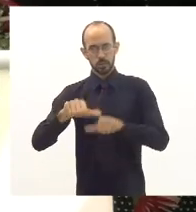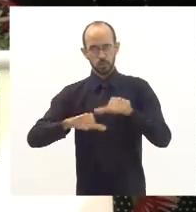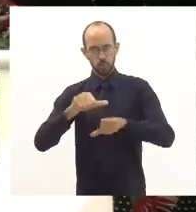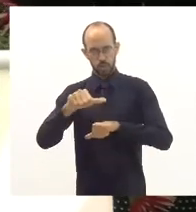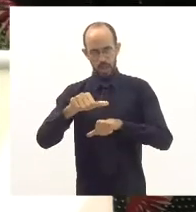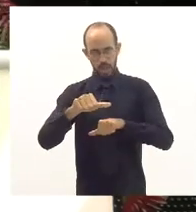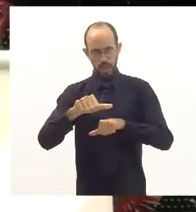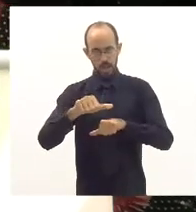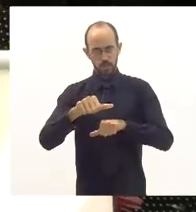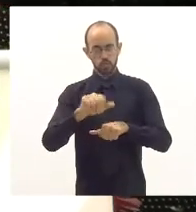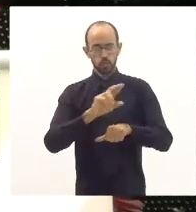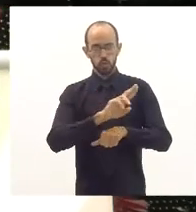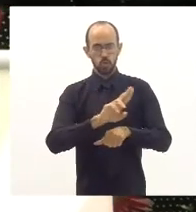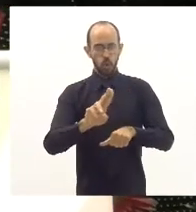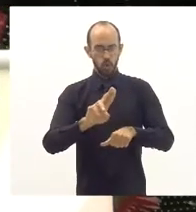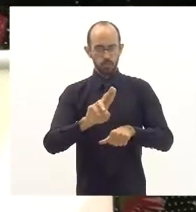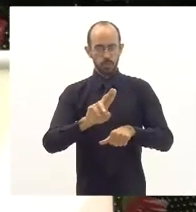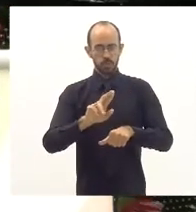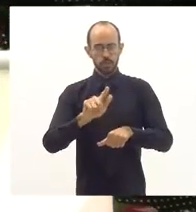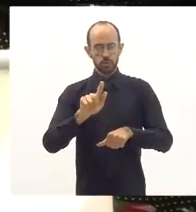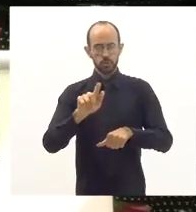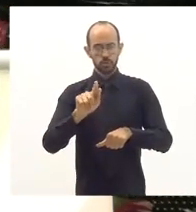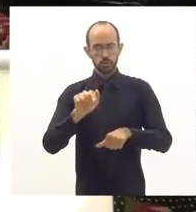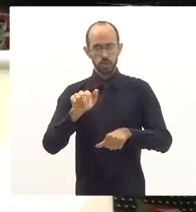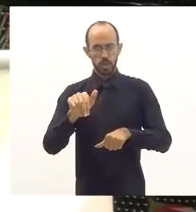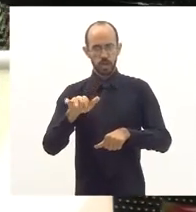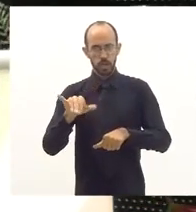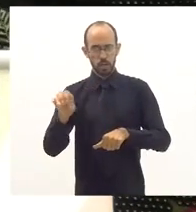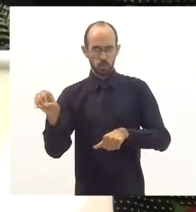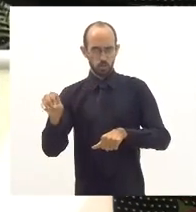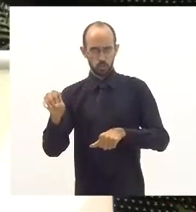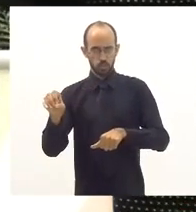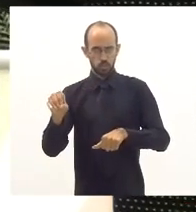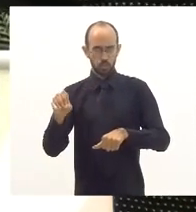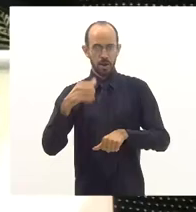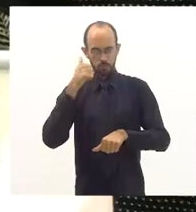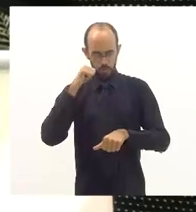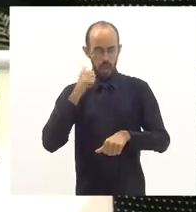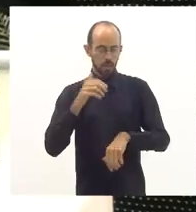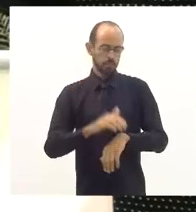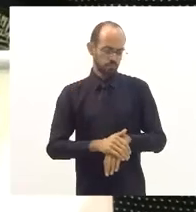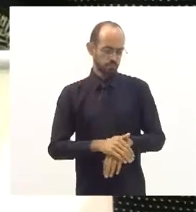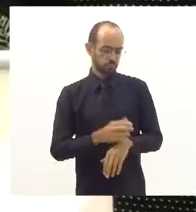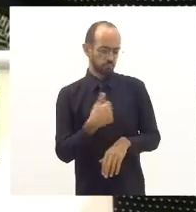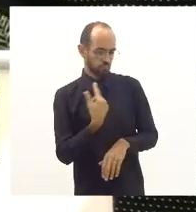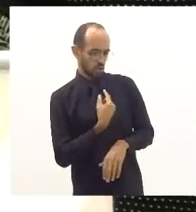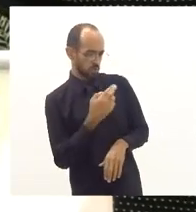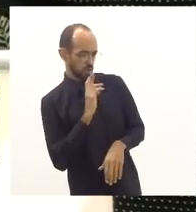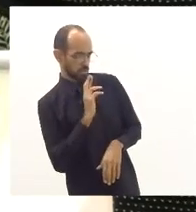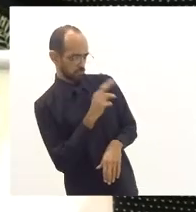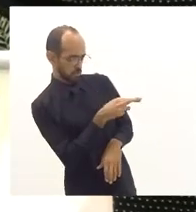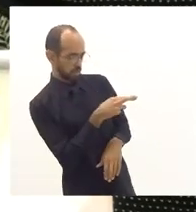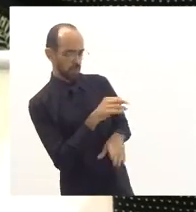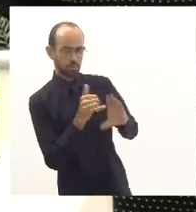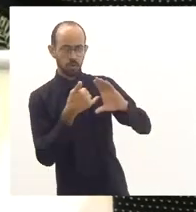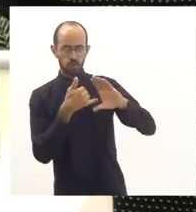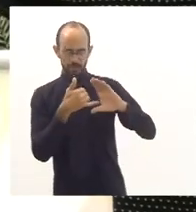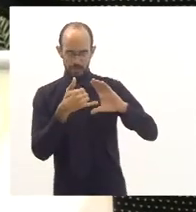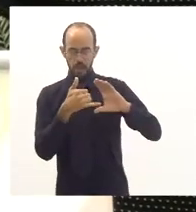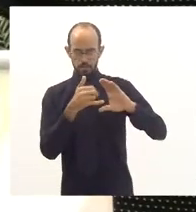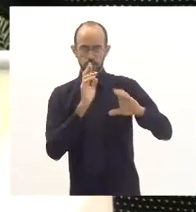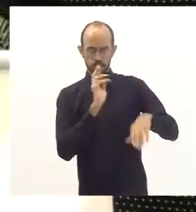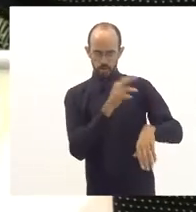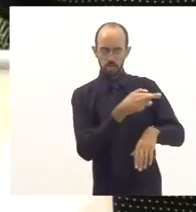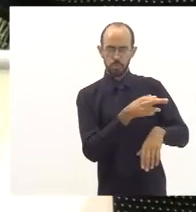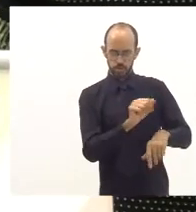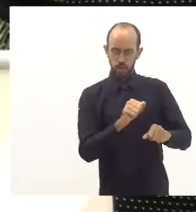seu nome e o seu gênero para feminino. Samantha, o nome dela. Nós respondemos, a gente atende por zap, né? Nós respondemos